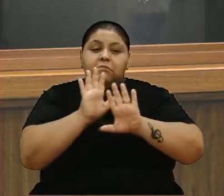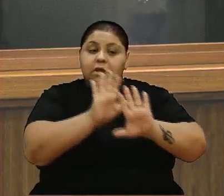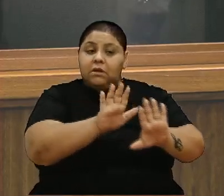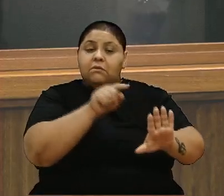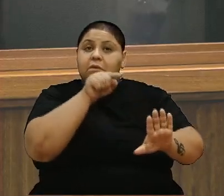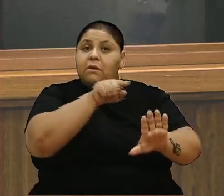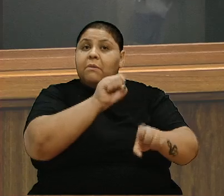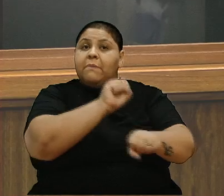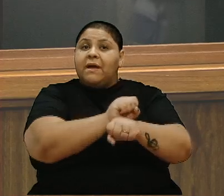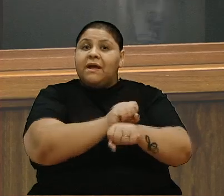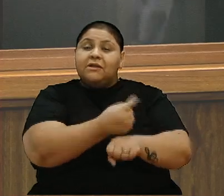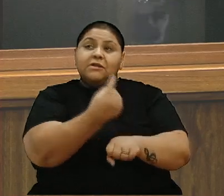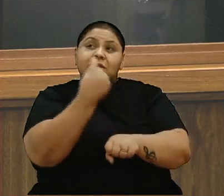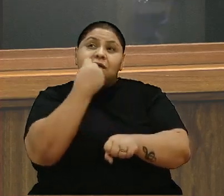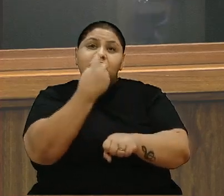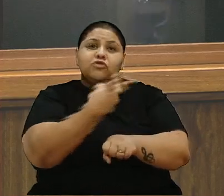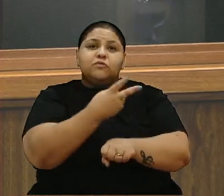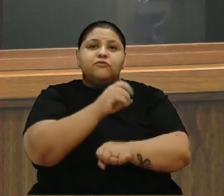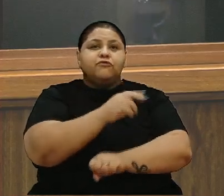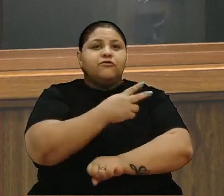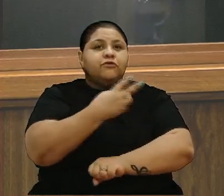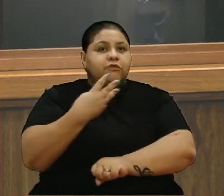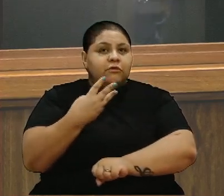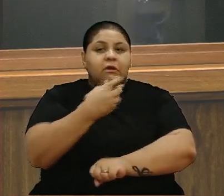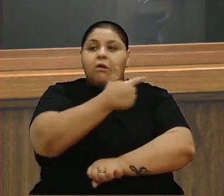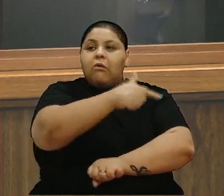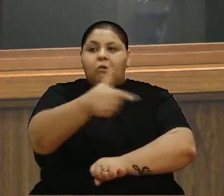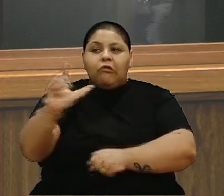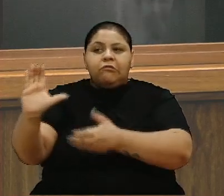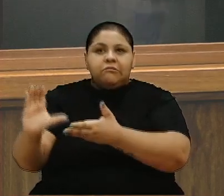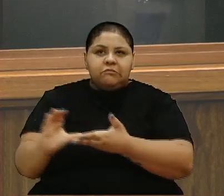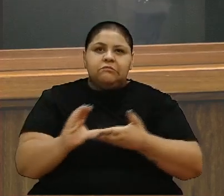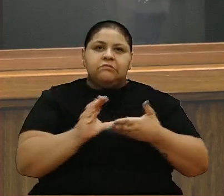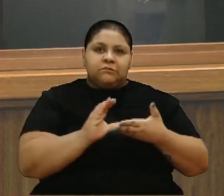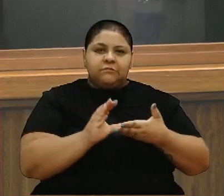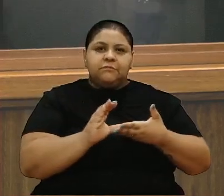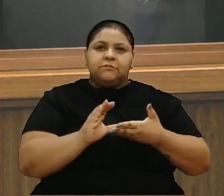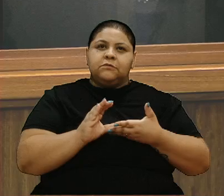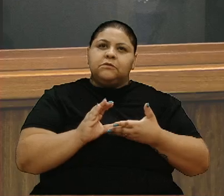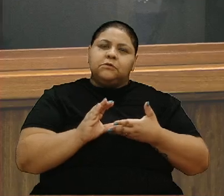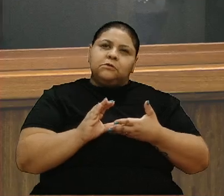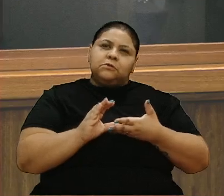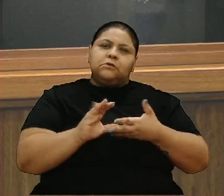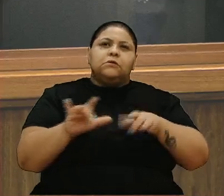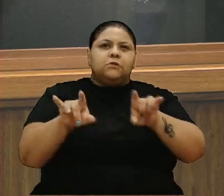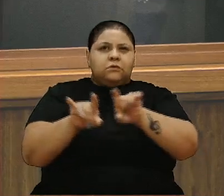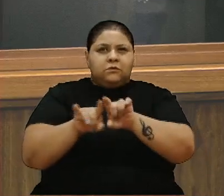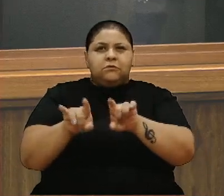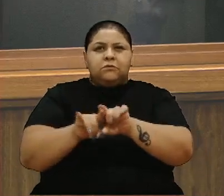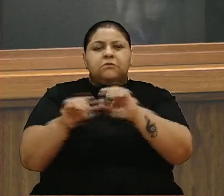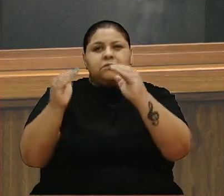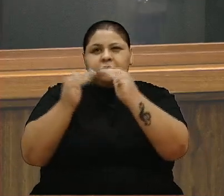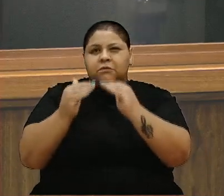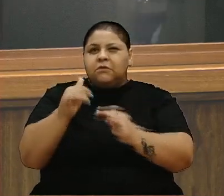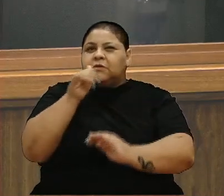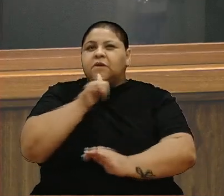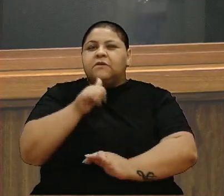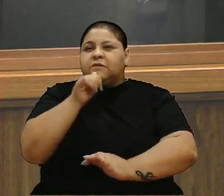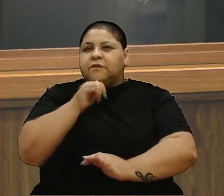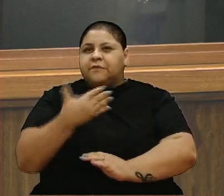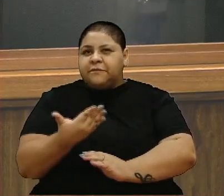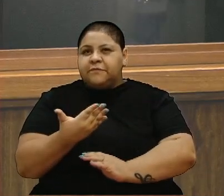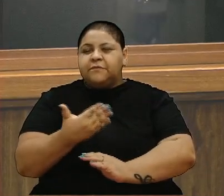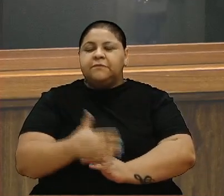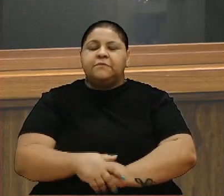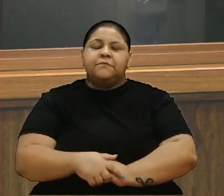desde 2023. Tem outras emendas que também concordo, por exemplo, na